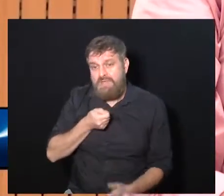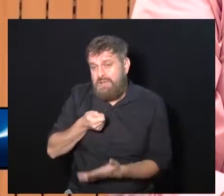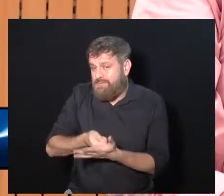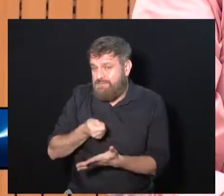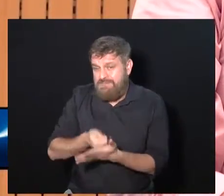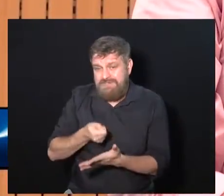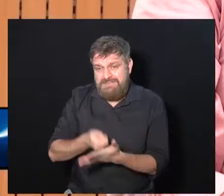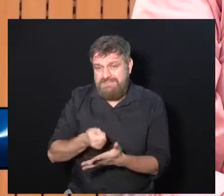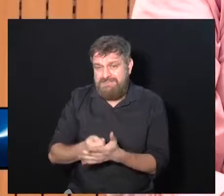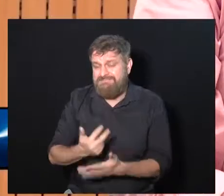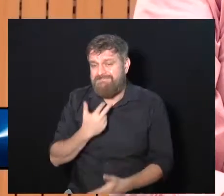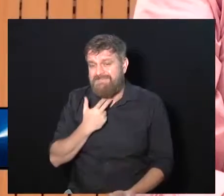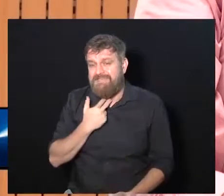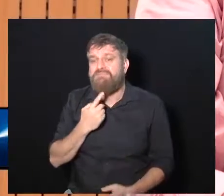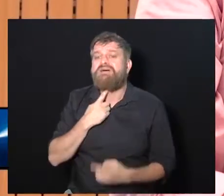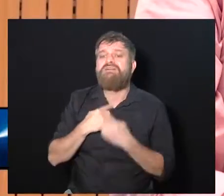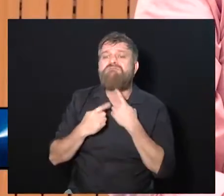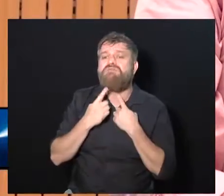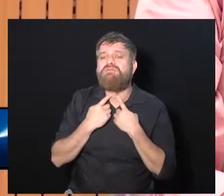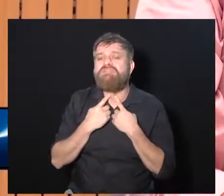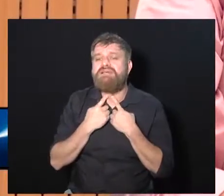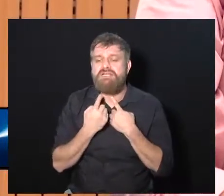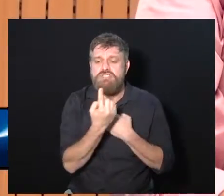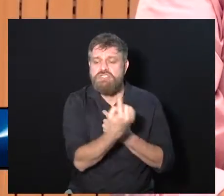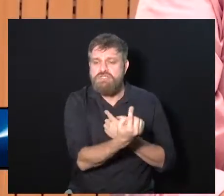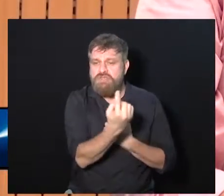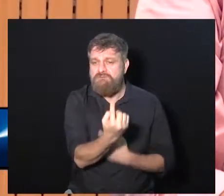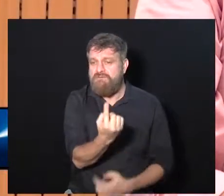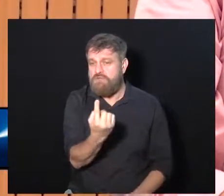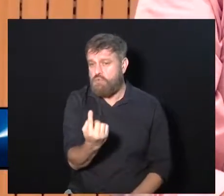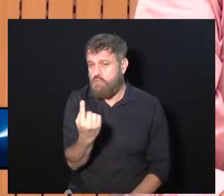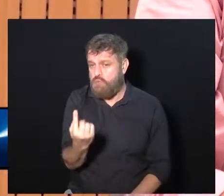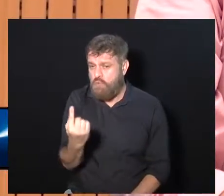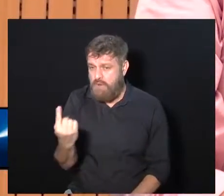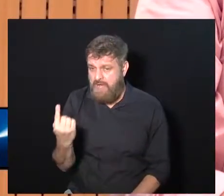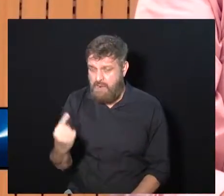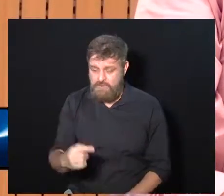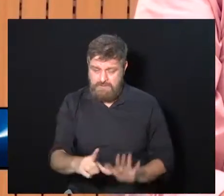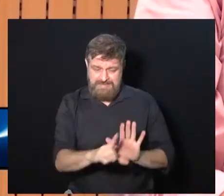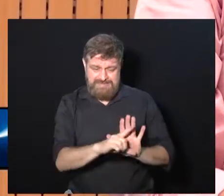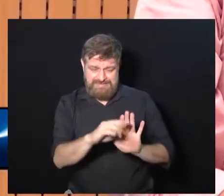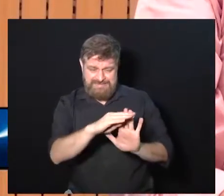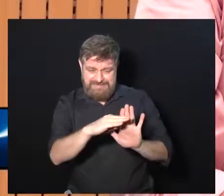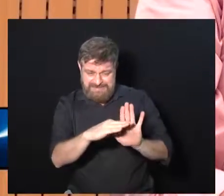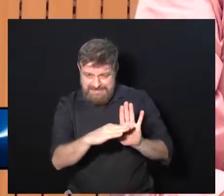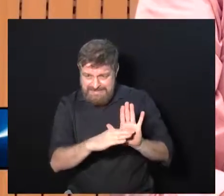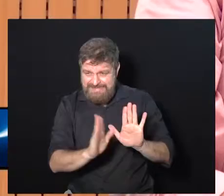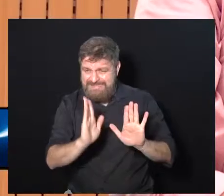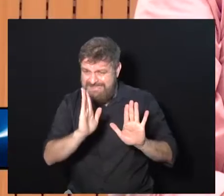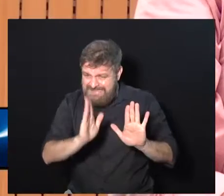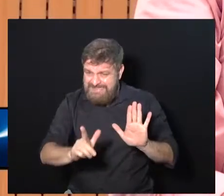acima da vontade individual. Como a lei previa essa